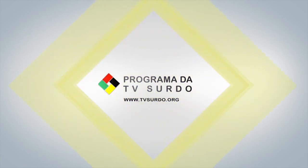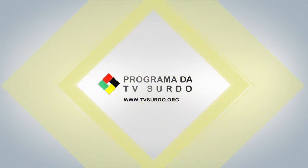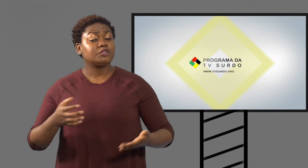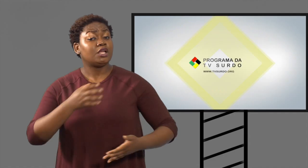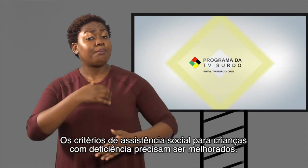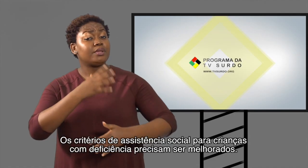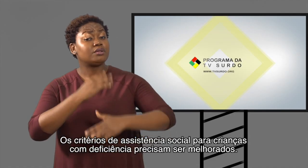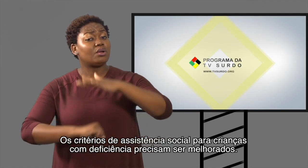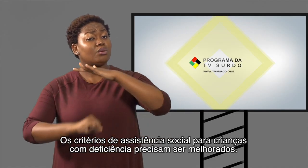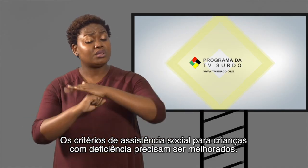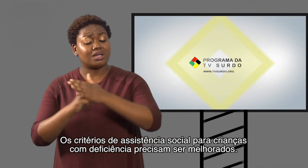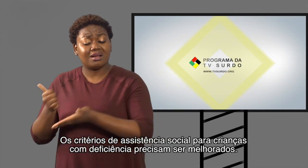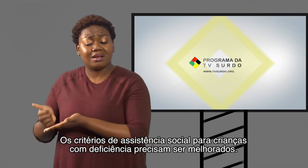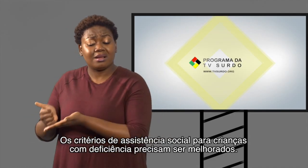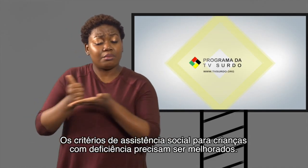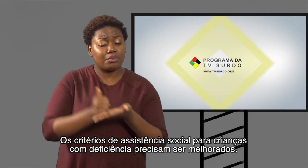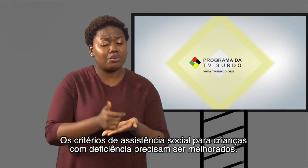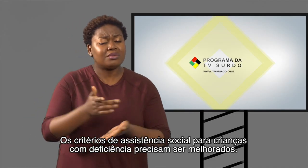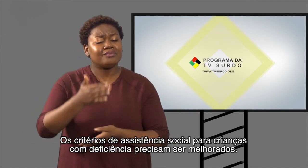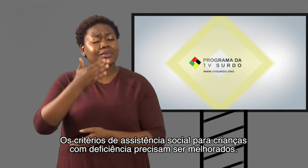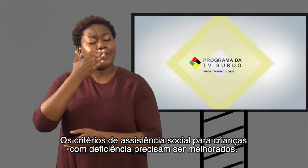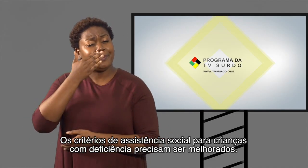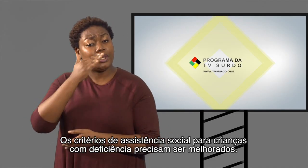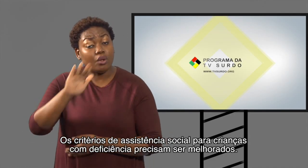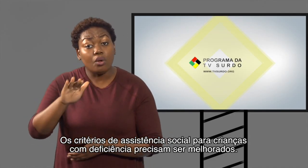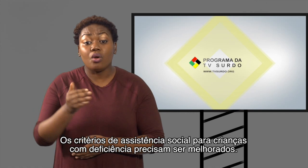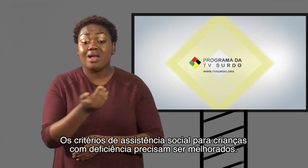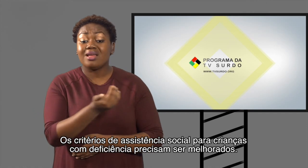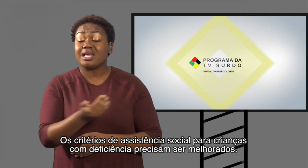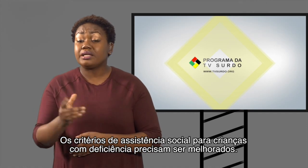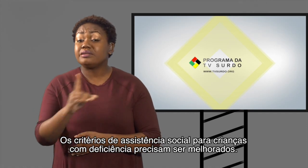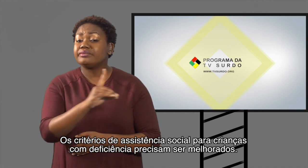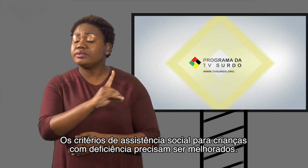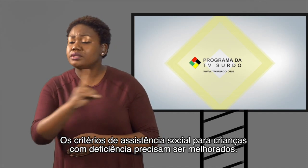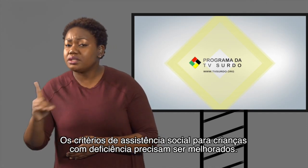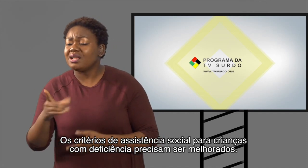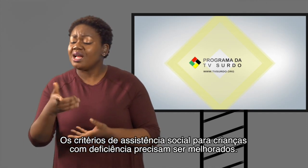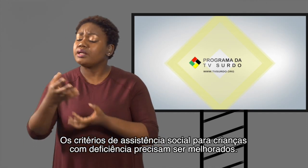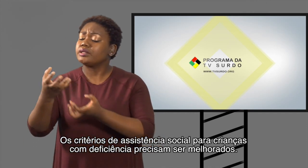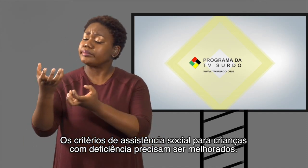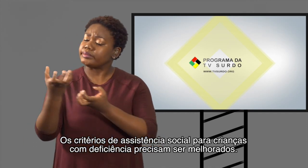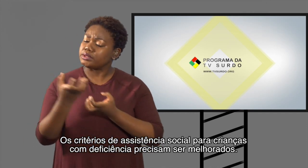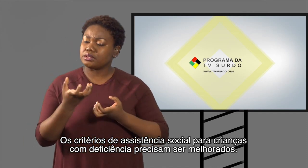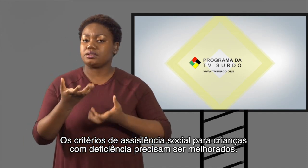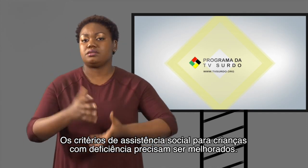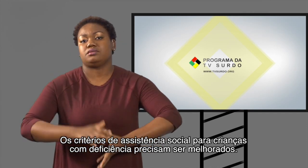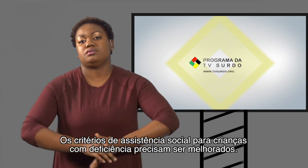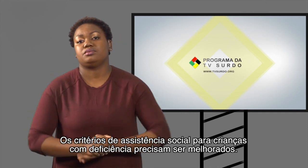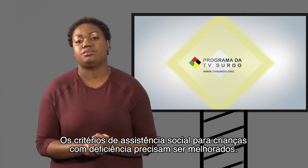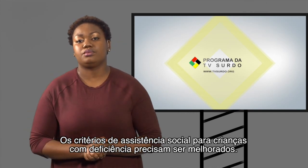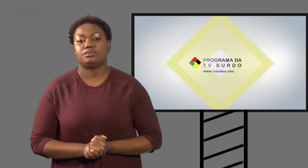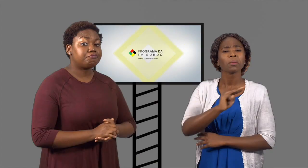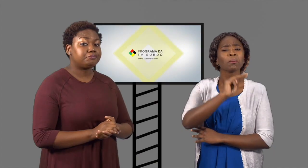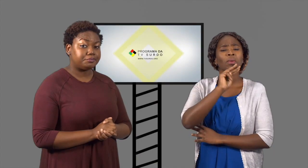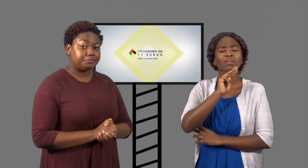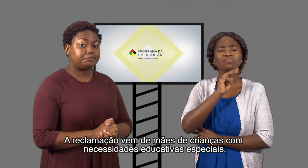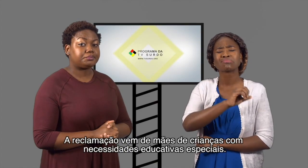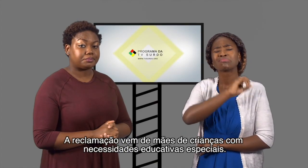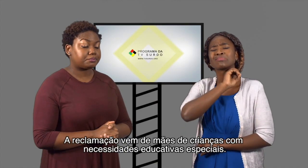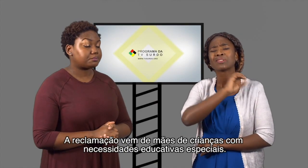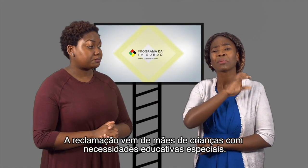Os critérios de assistência social para crianças com deficiência precisam ser melhoradas.